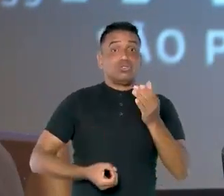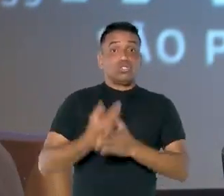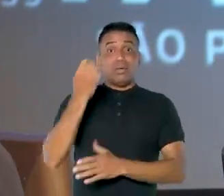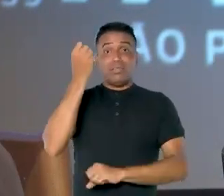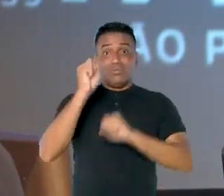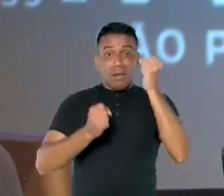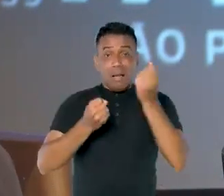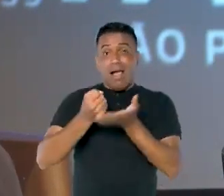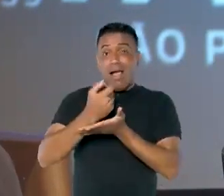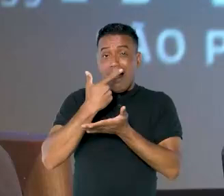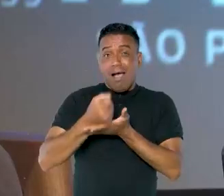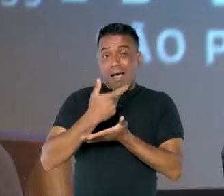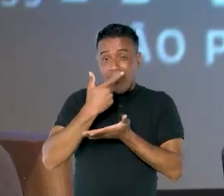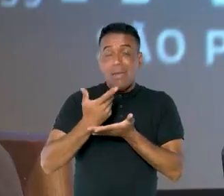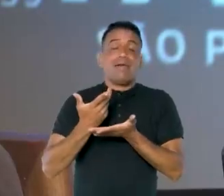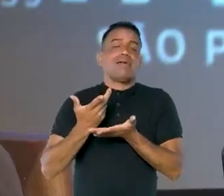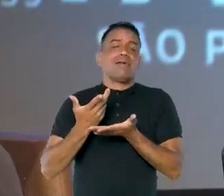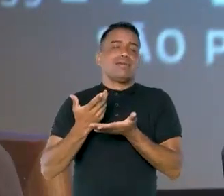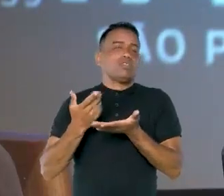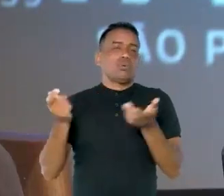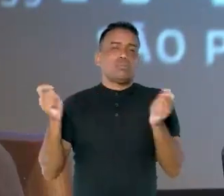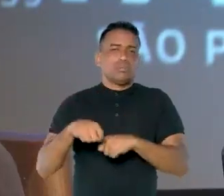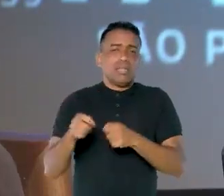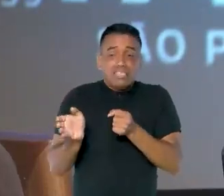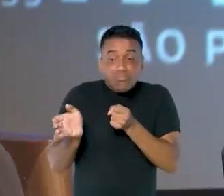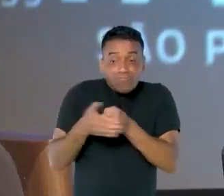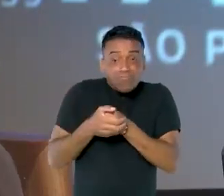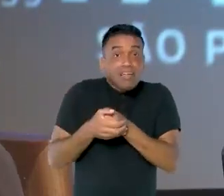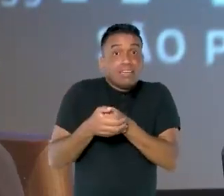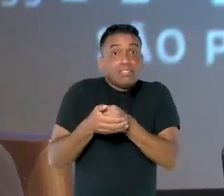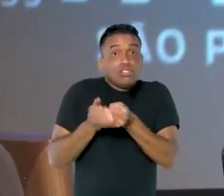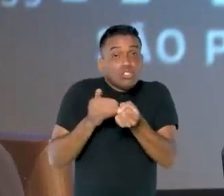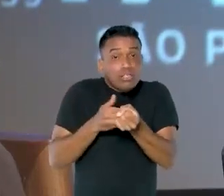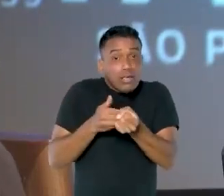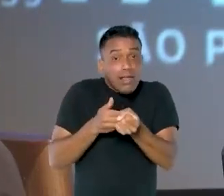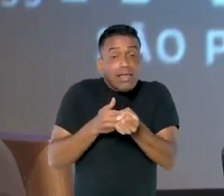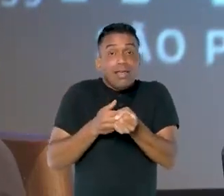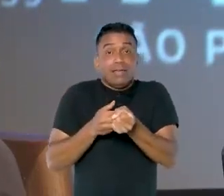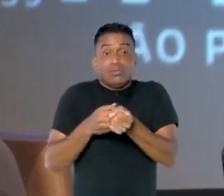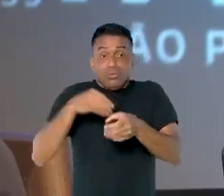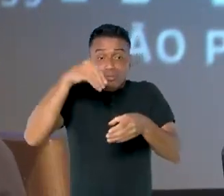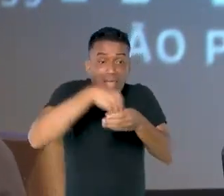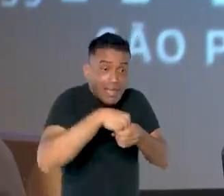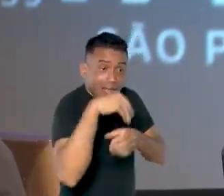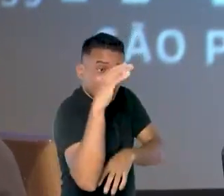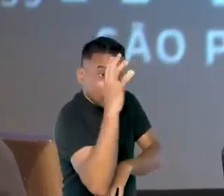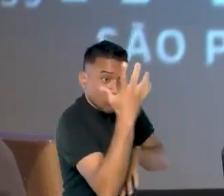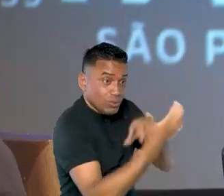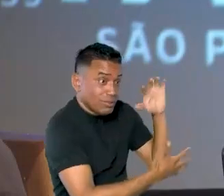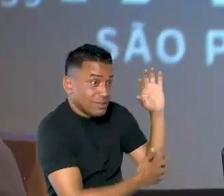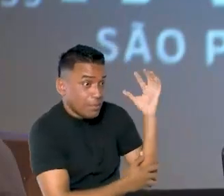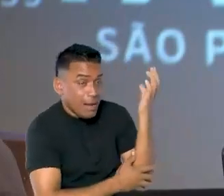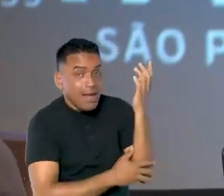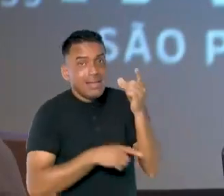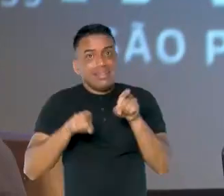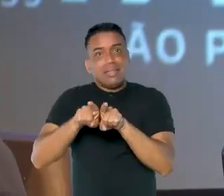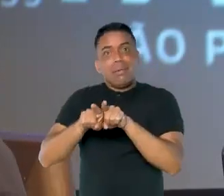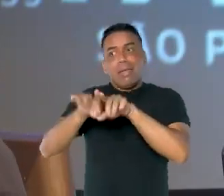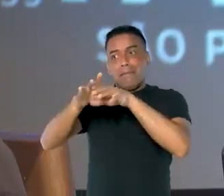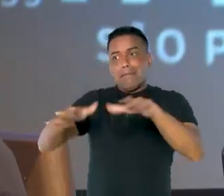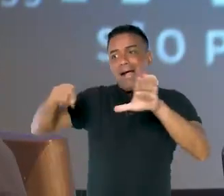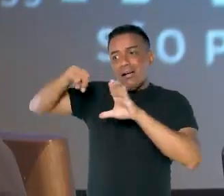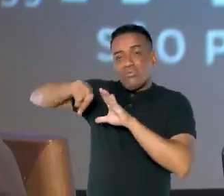inúmeras possibilidades que estão ainda escondidas, tanto no interior da mata quanto no fundo do